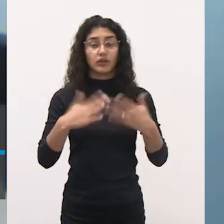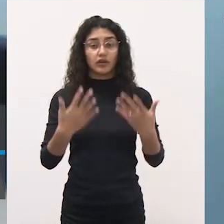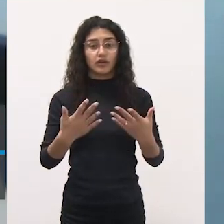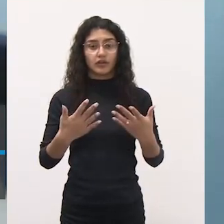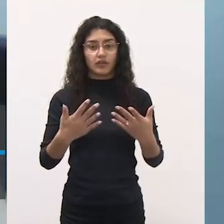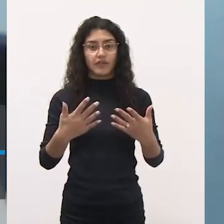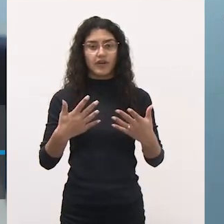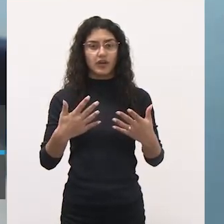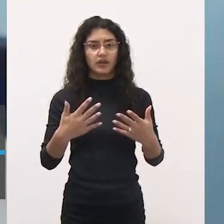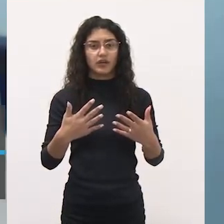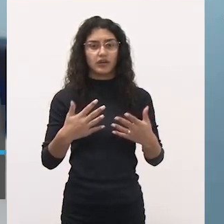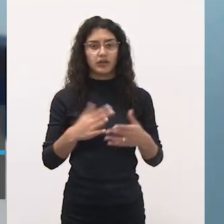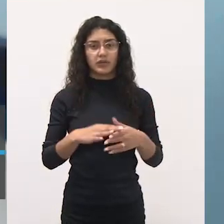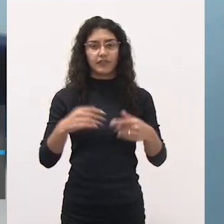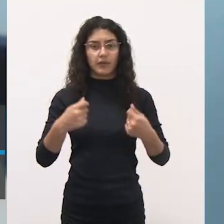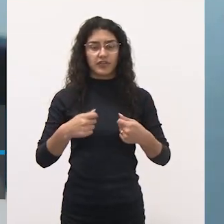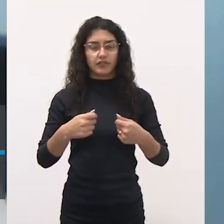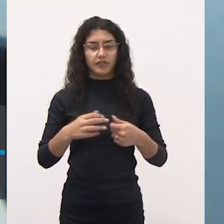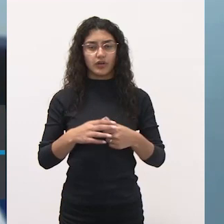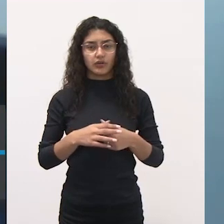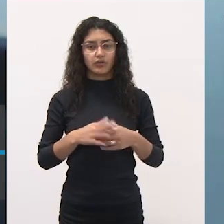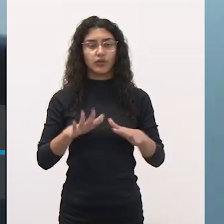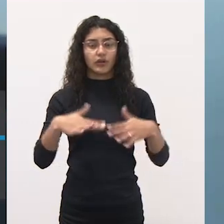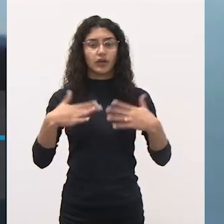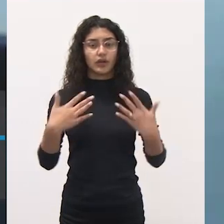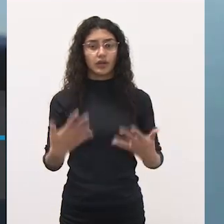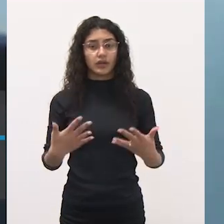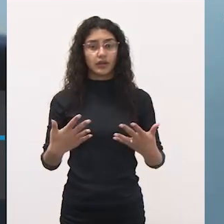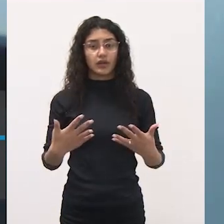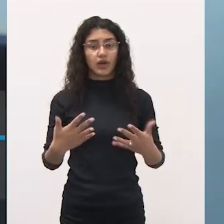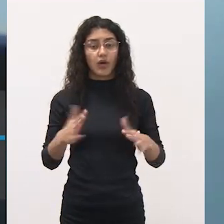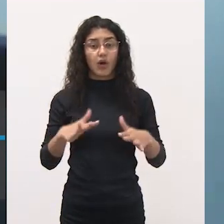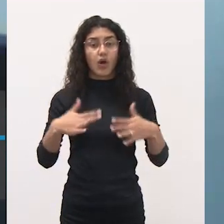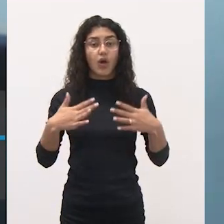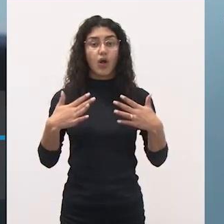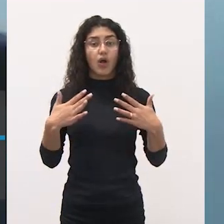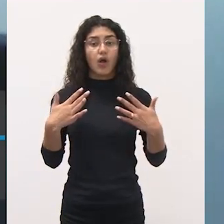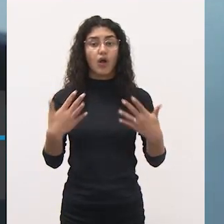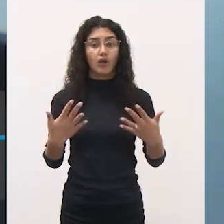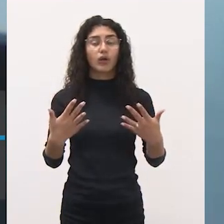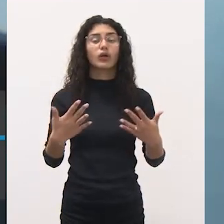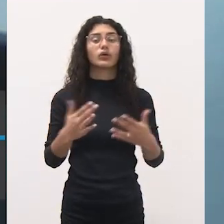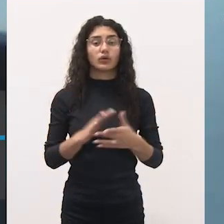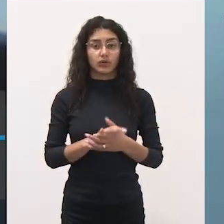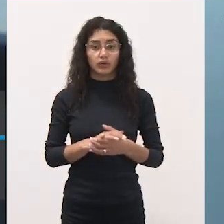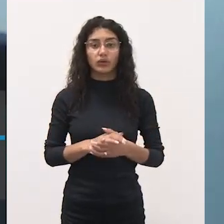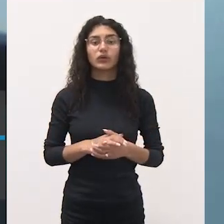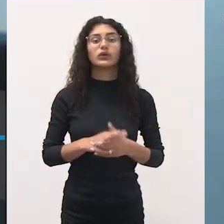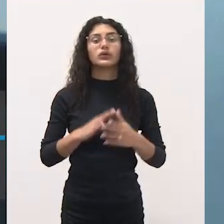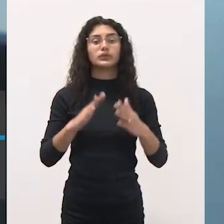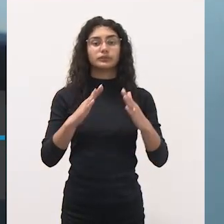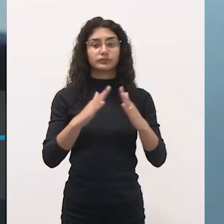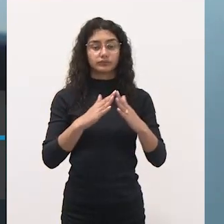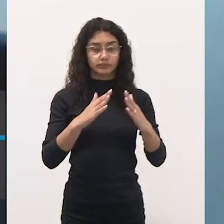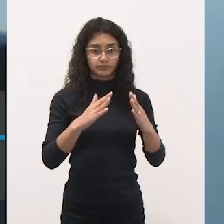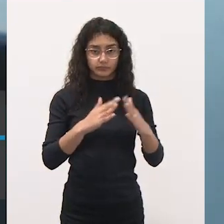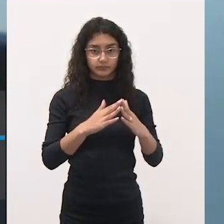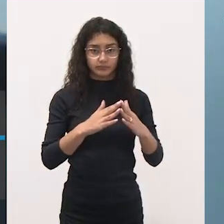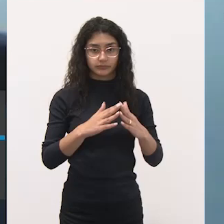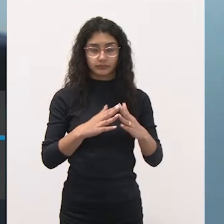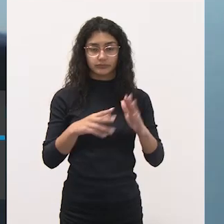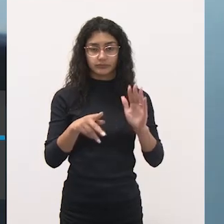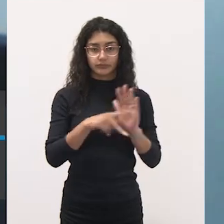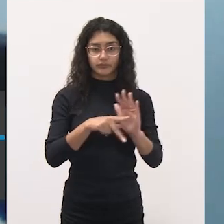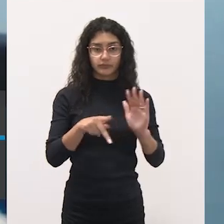exercitando uma forma de violência. Então, quando você diz a pessoa portadora de violência, não é portadora, porque